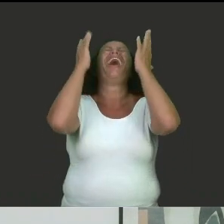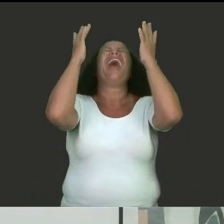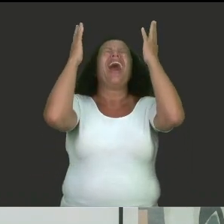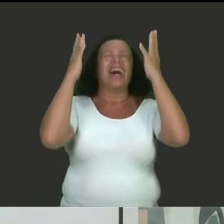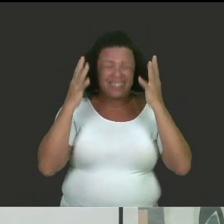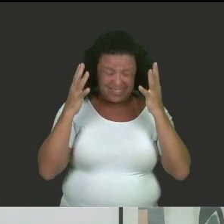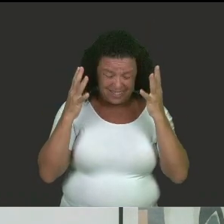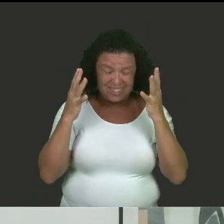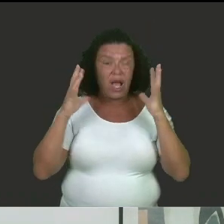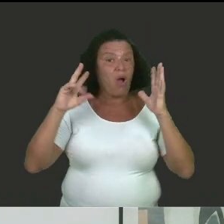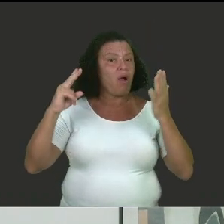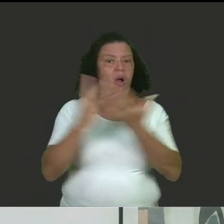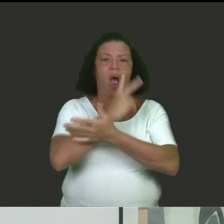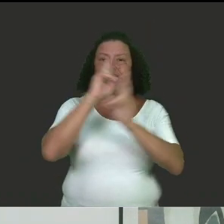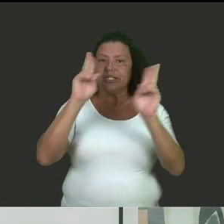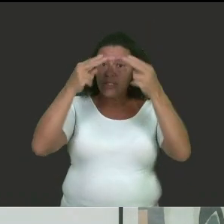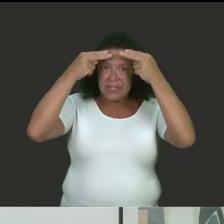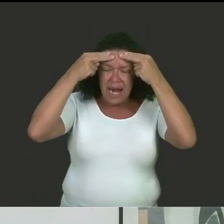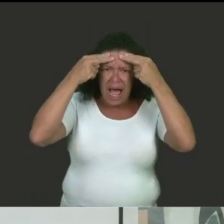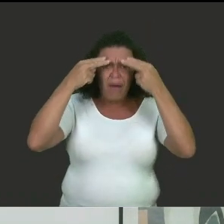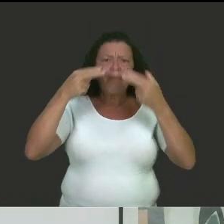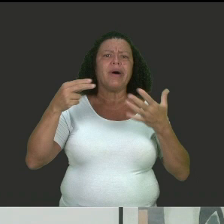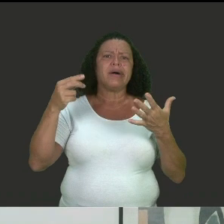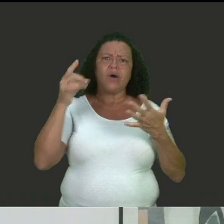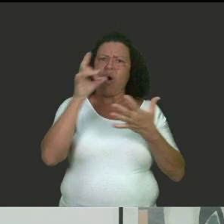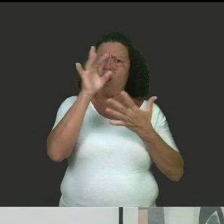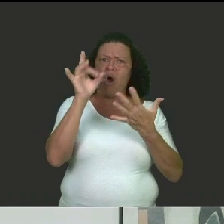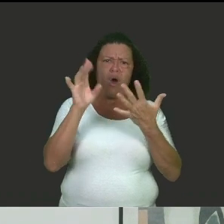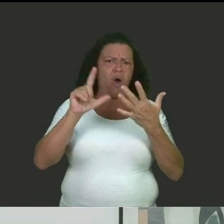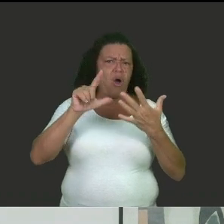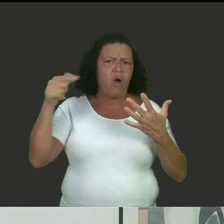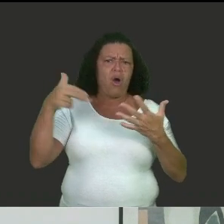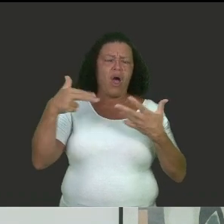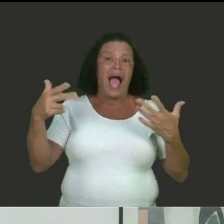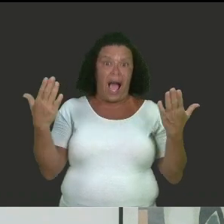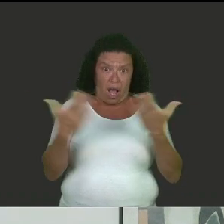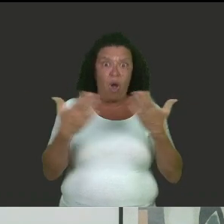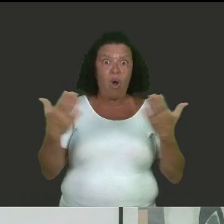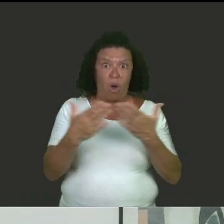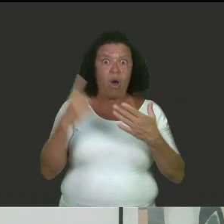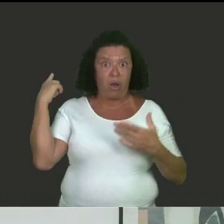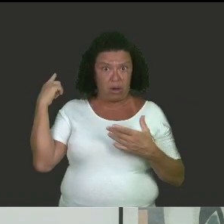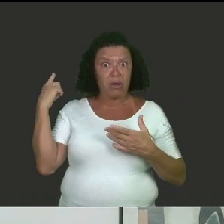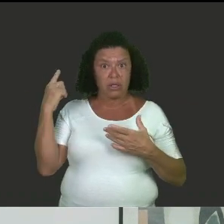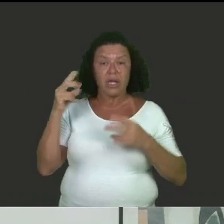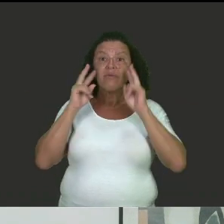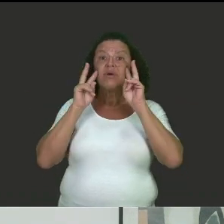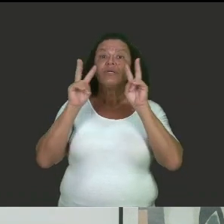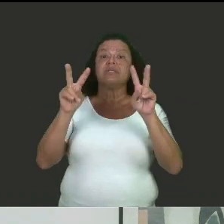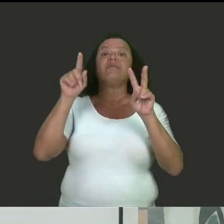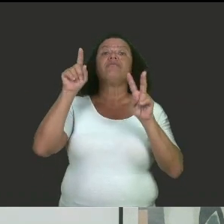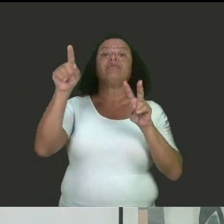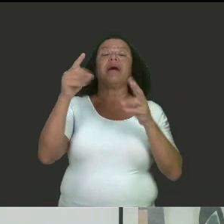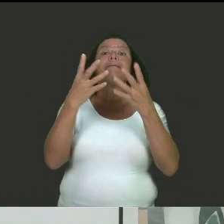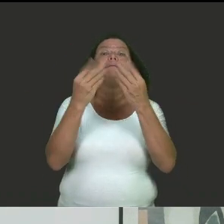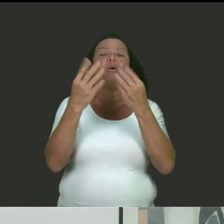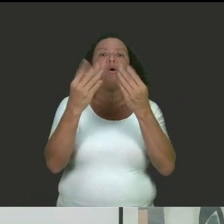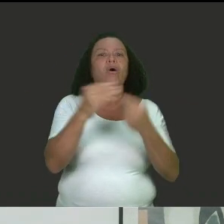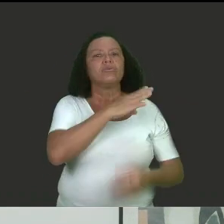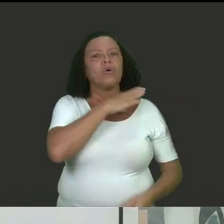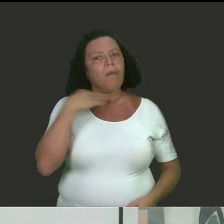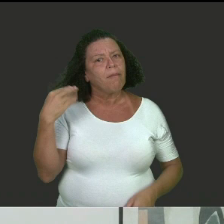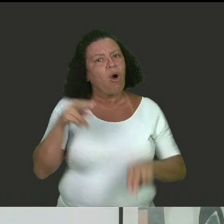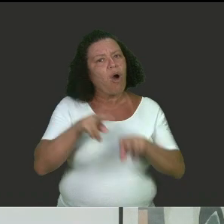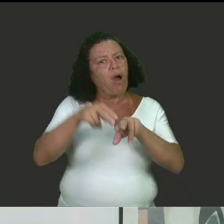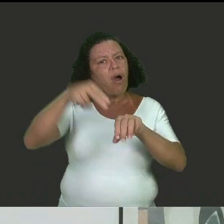evento traumático, entre outros. E agora, recentemente, que a gente assiste inúmeras mortes, desencarnes que